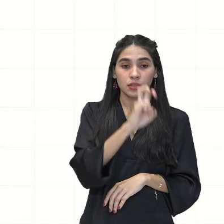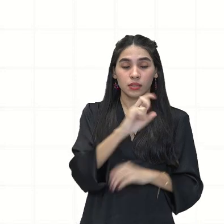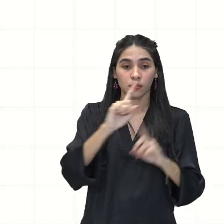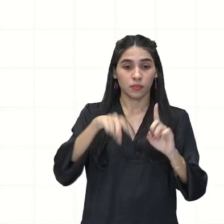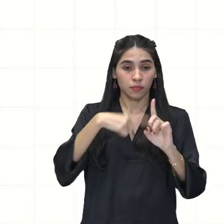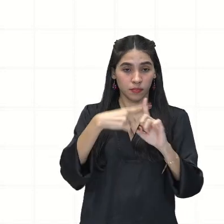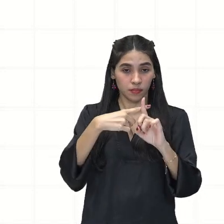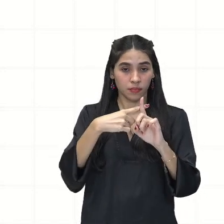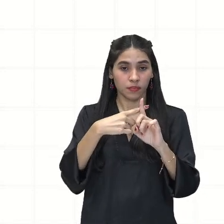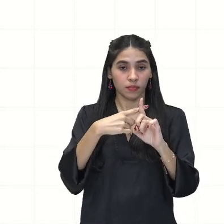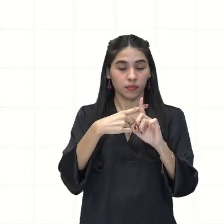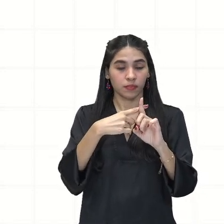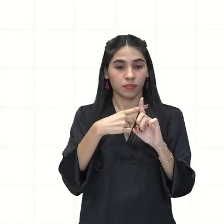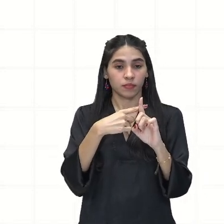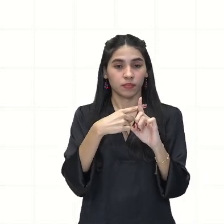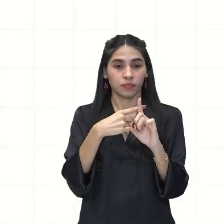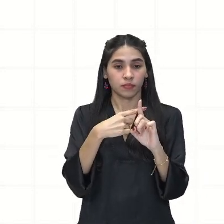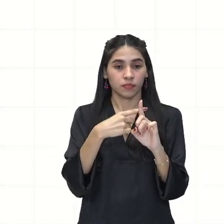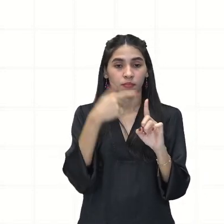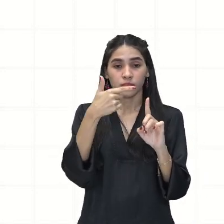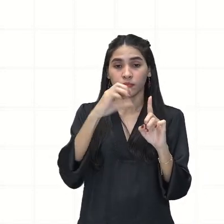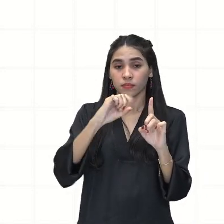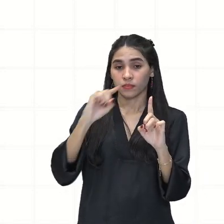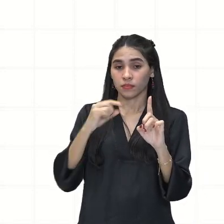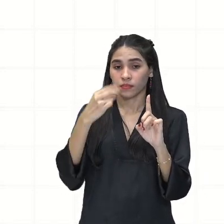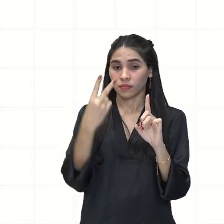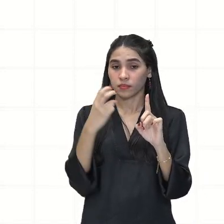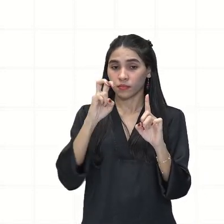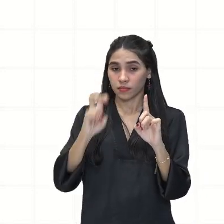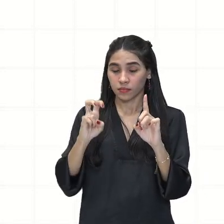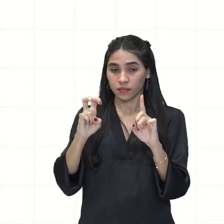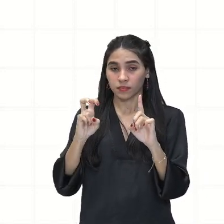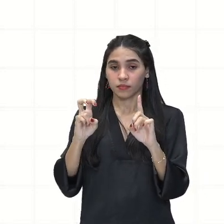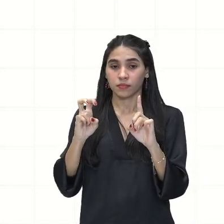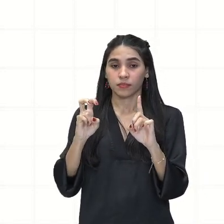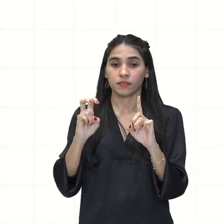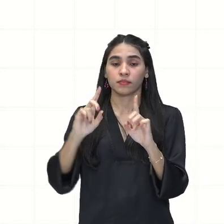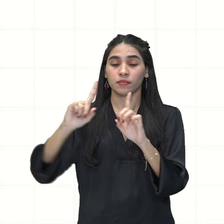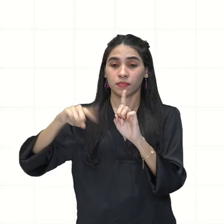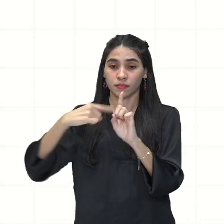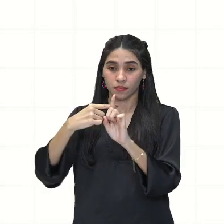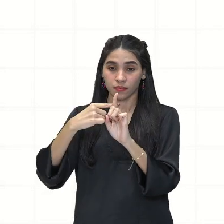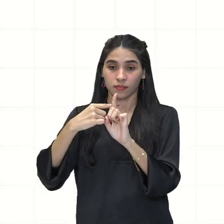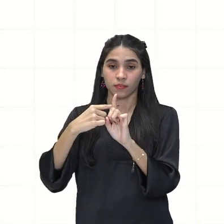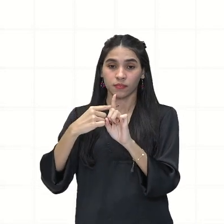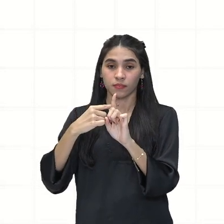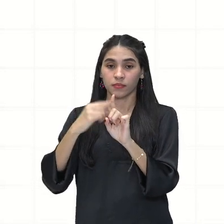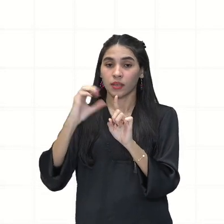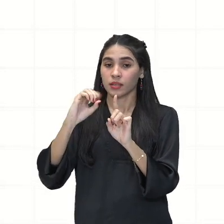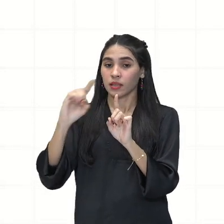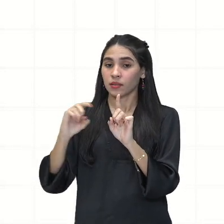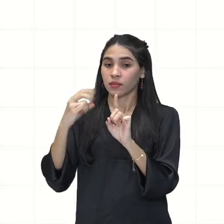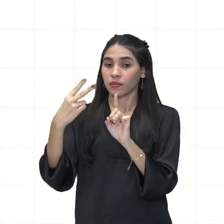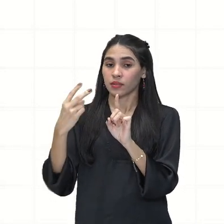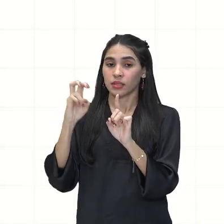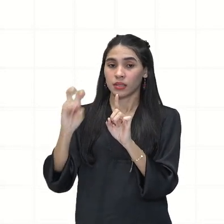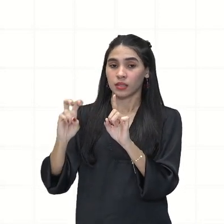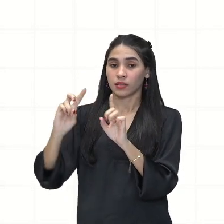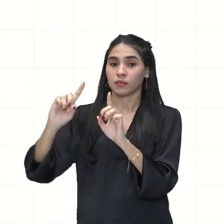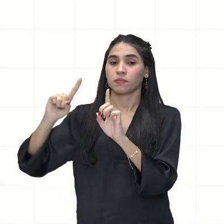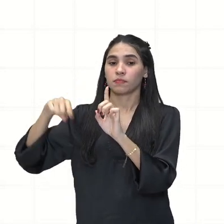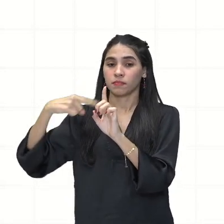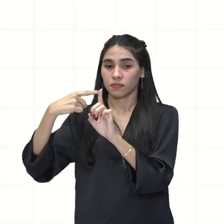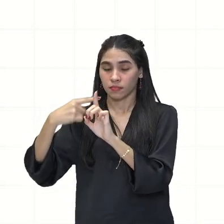0,25, 4,50 elevado ao quadrado deu 20,25, 0,50 elevado ao